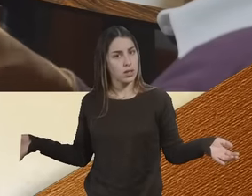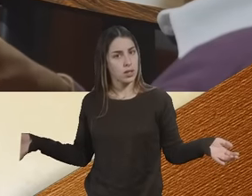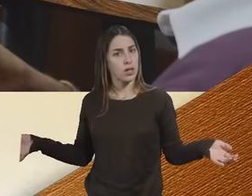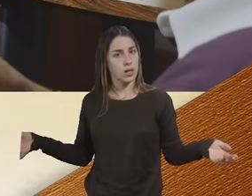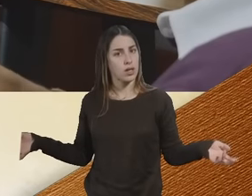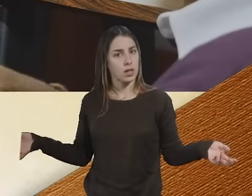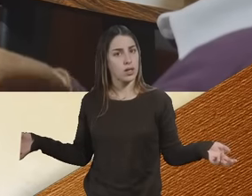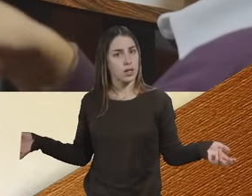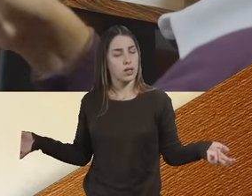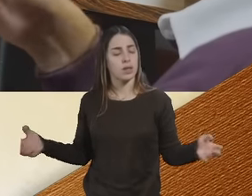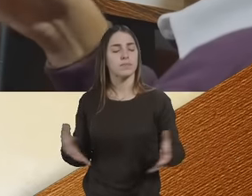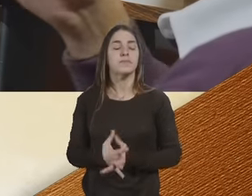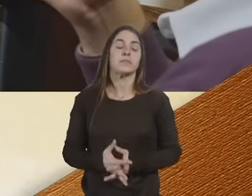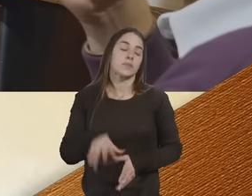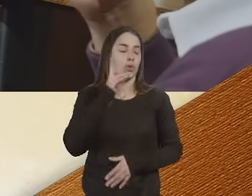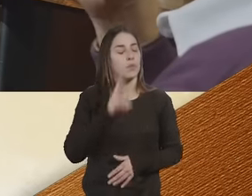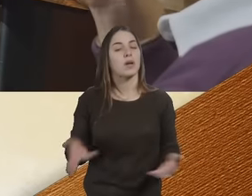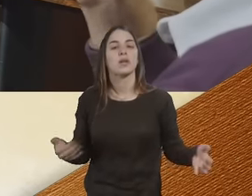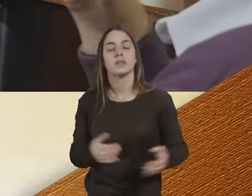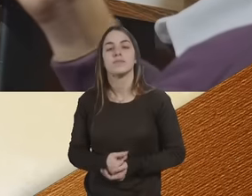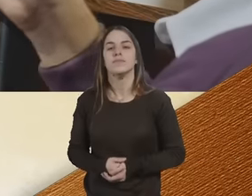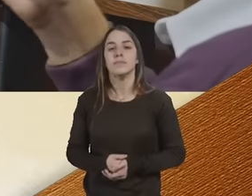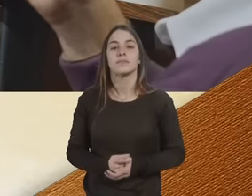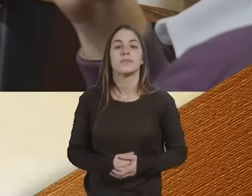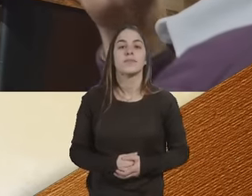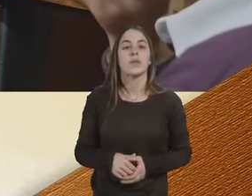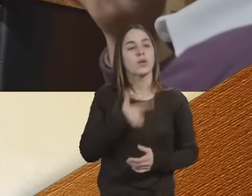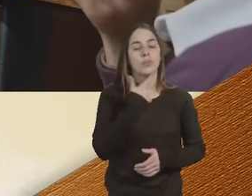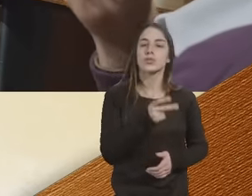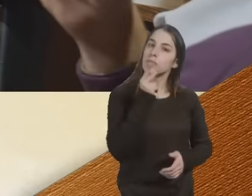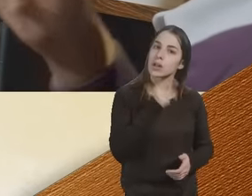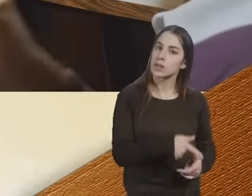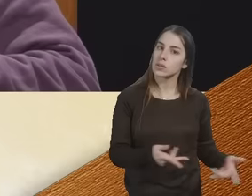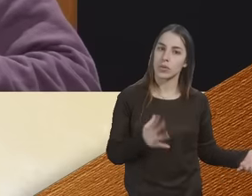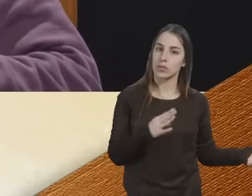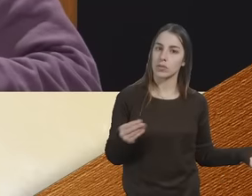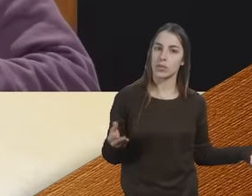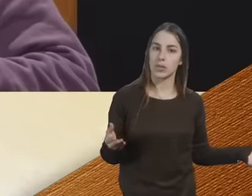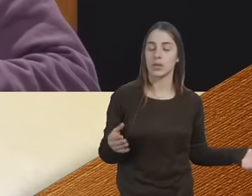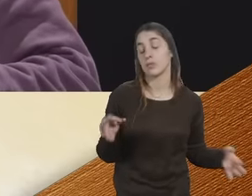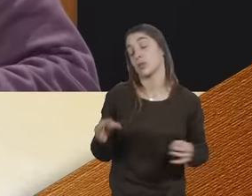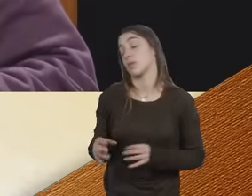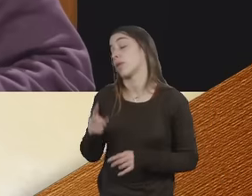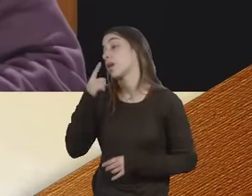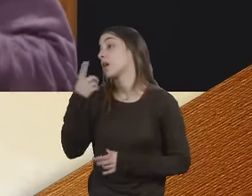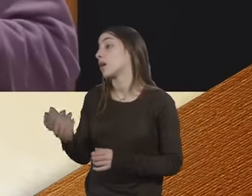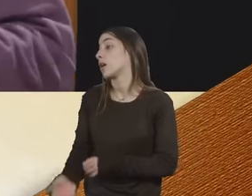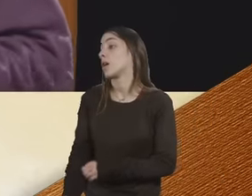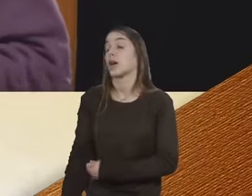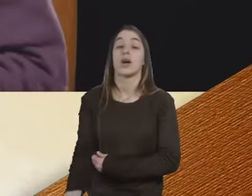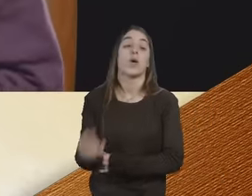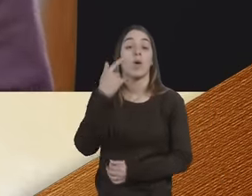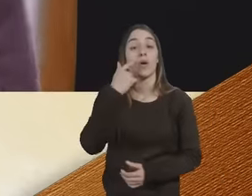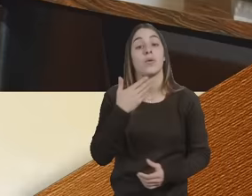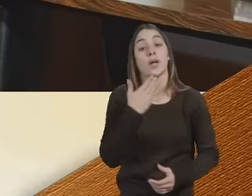Tens lume? Desculpa. Para fumar? Não, podes fumar aqui, João. Pronto, olha. Olha,